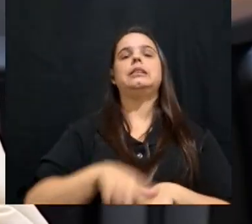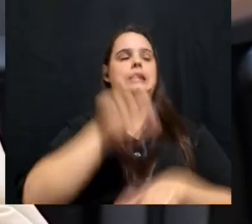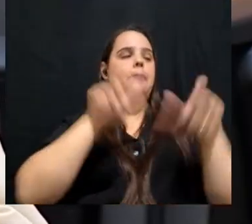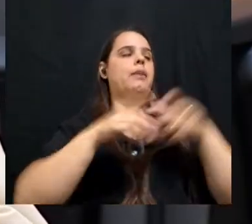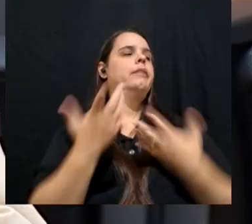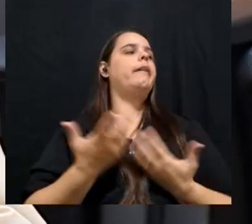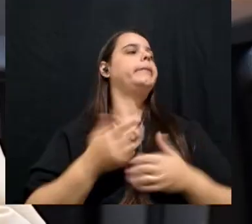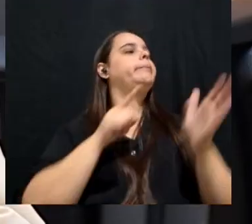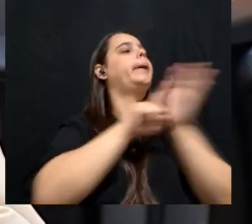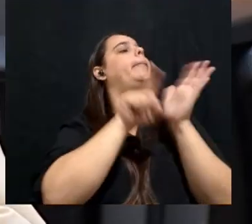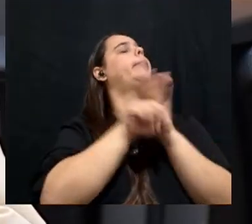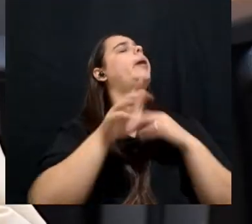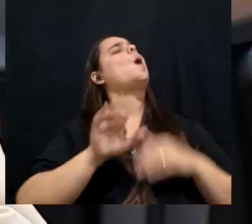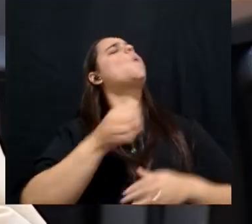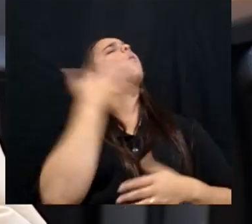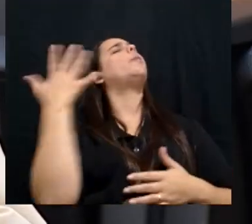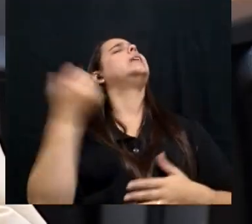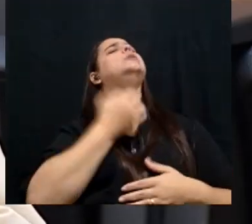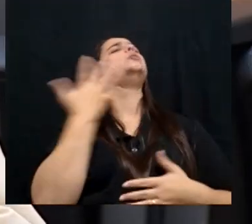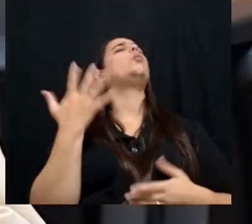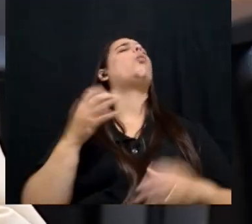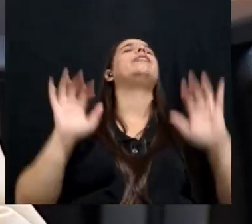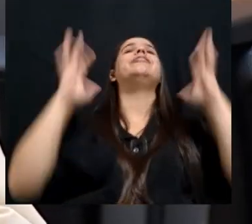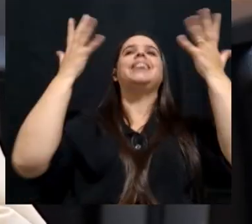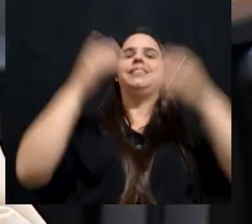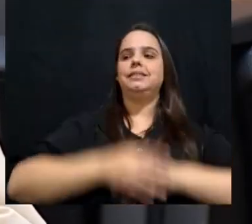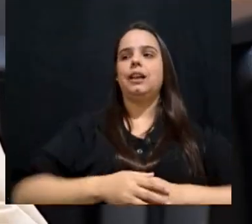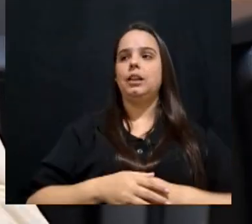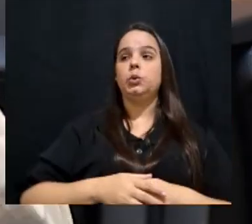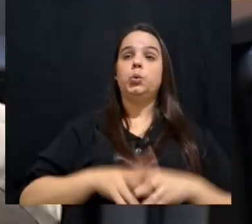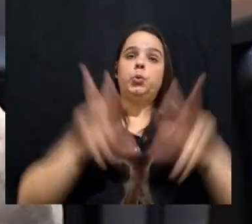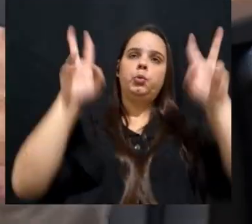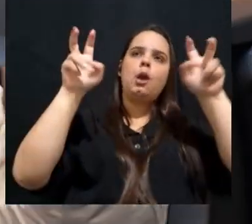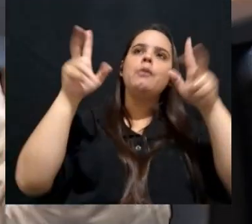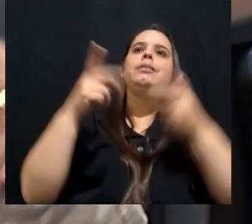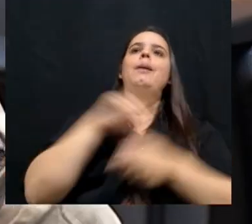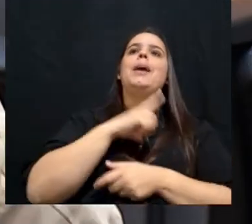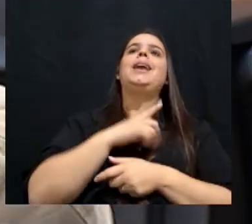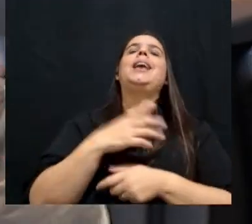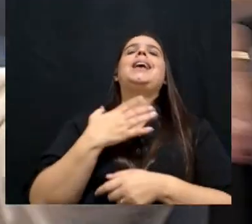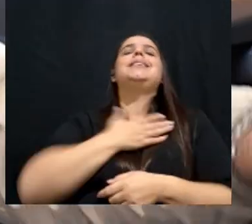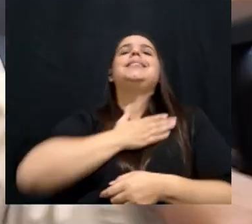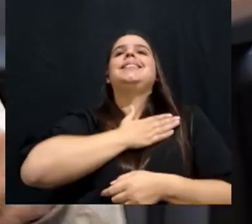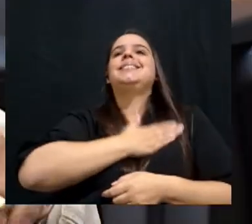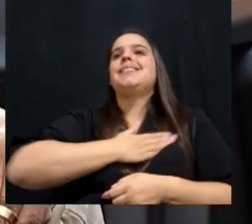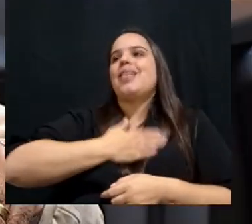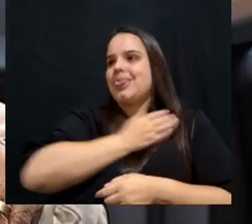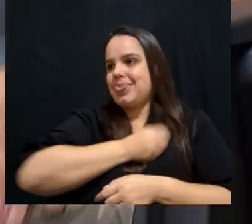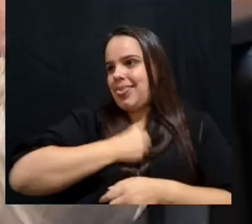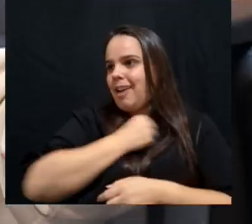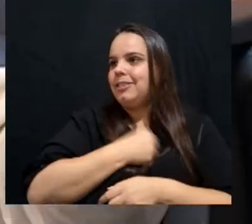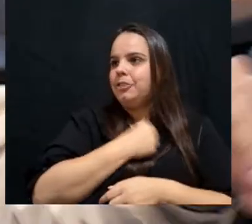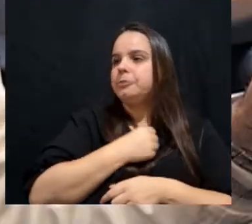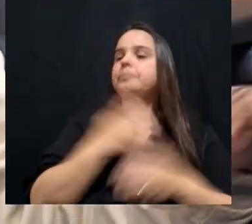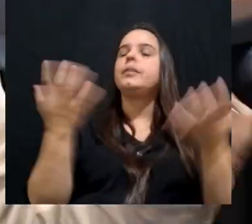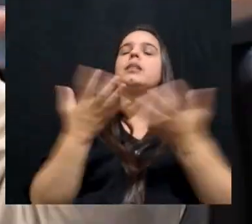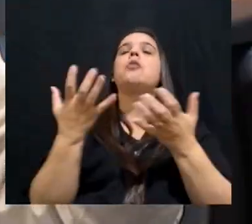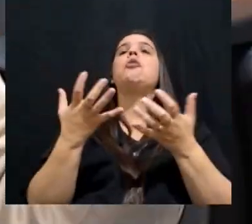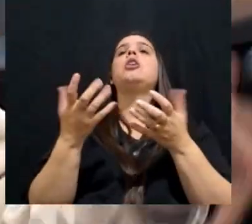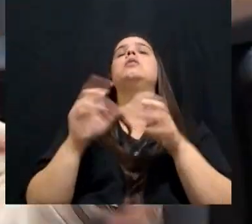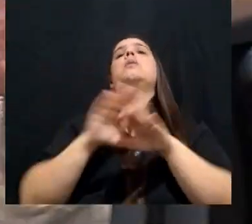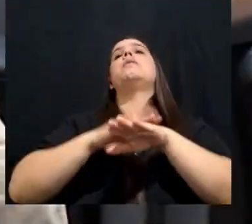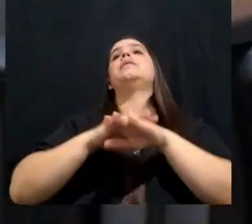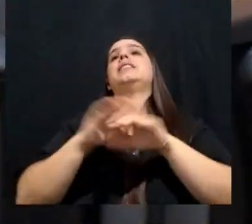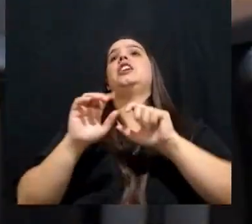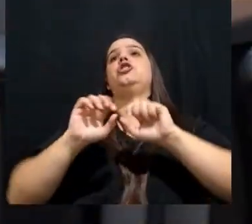que realmente deixou saudade e eles já estão vendo a hora. Só que agora a gente vai fazer os bailes nos territórios. Um pouco menor,